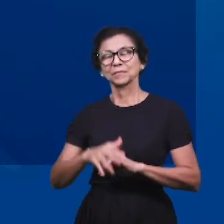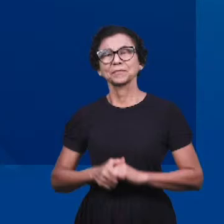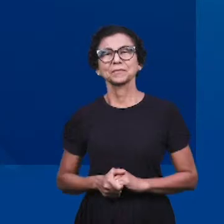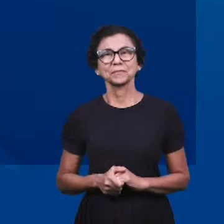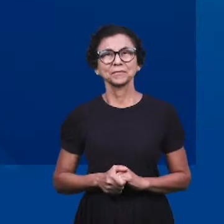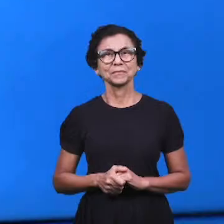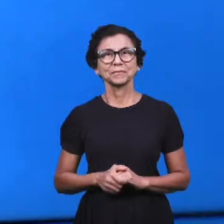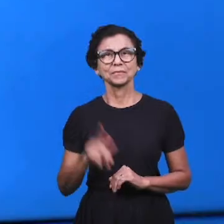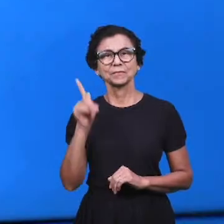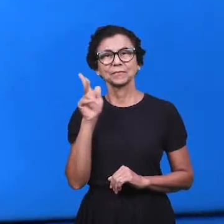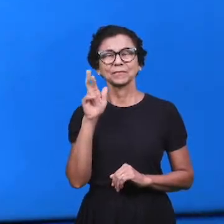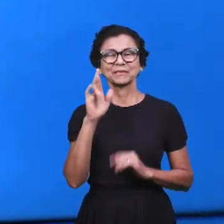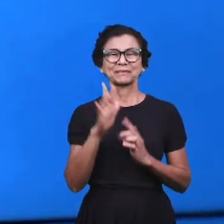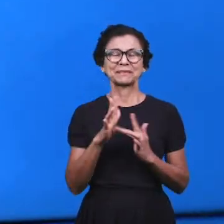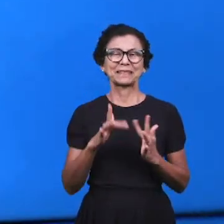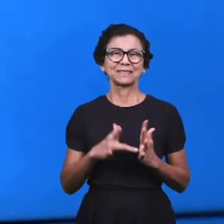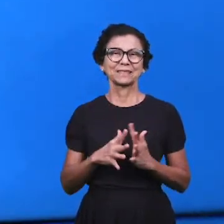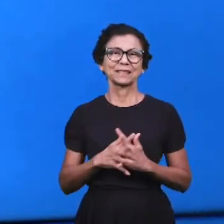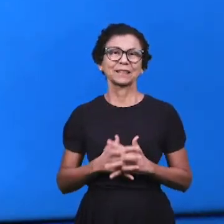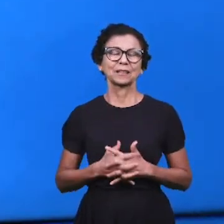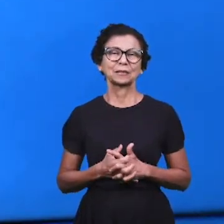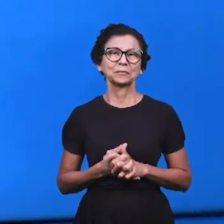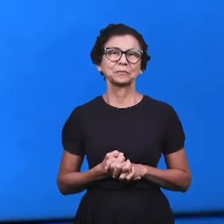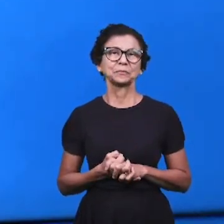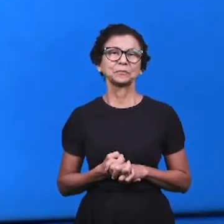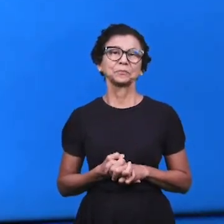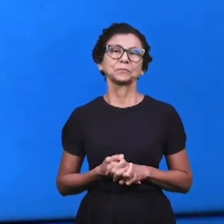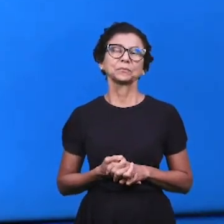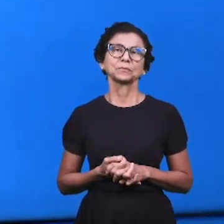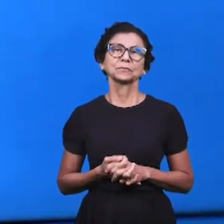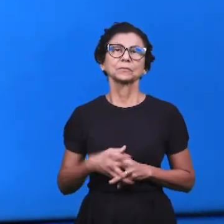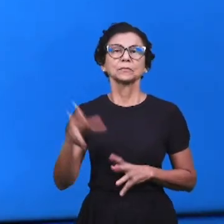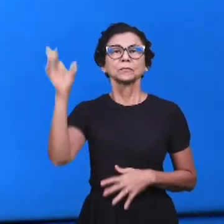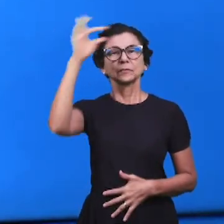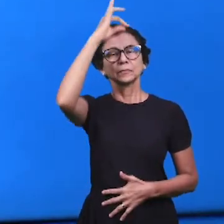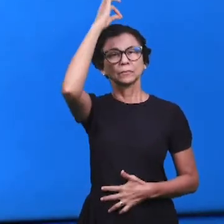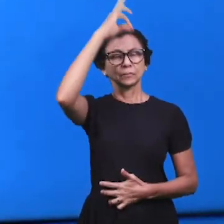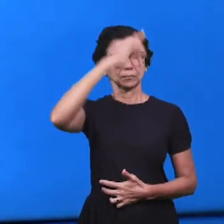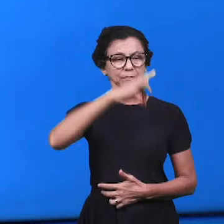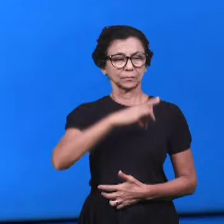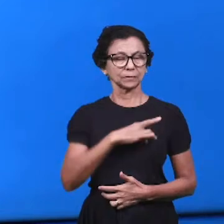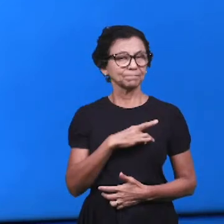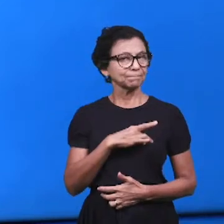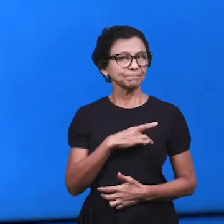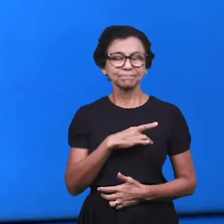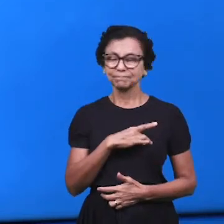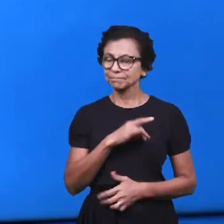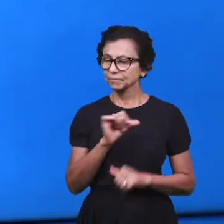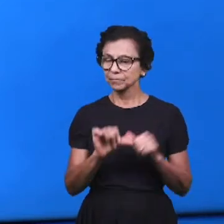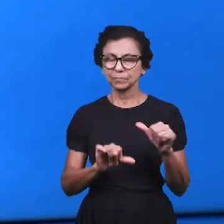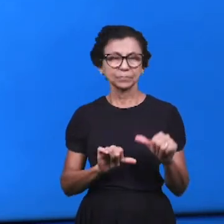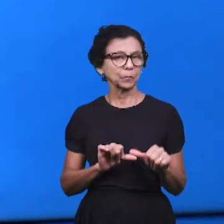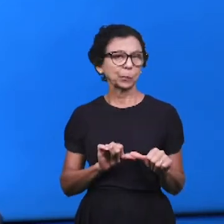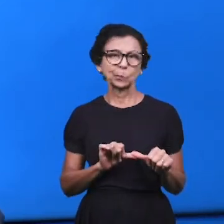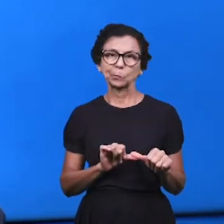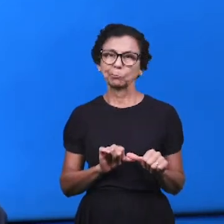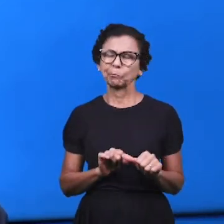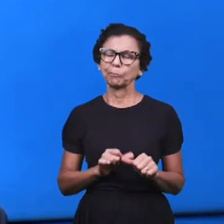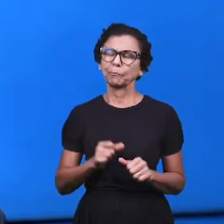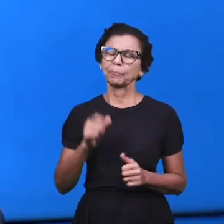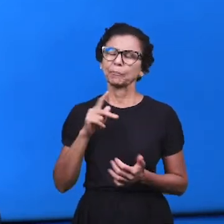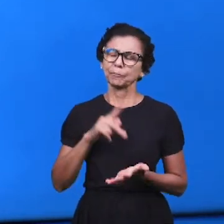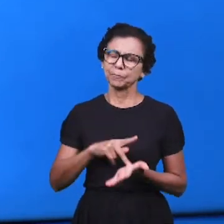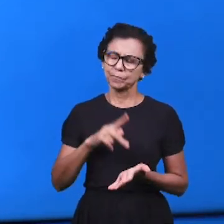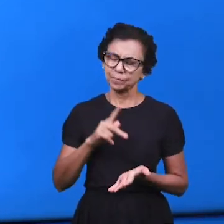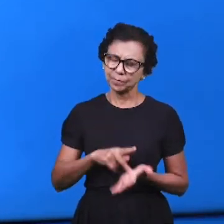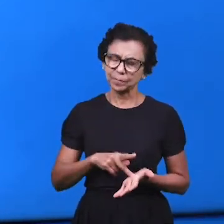Senhor Jesus. Amém, Josimar. O batismo com o Espírito Santo é imutável, né? Ele é a verdade absoluta, porque